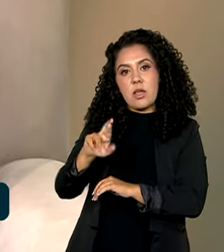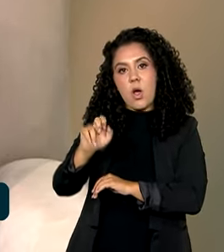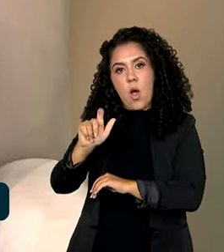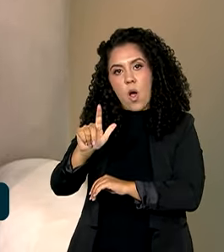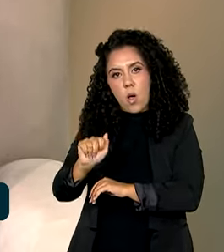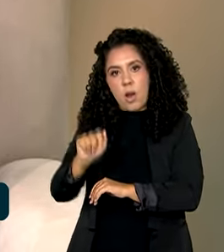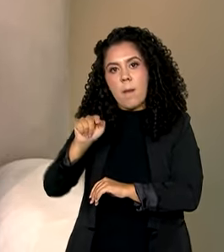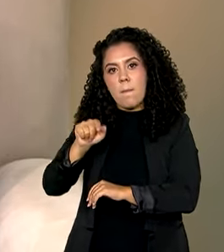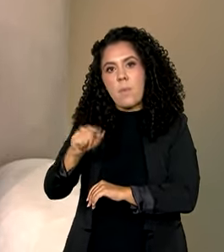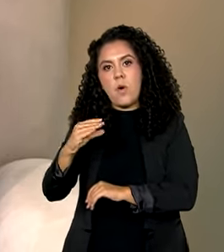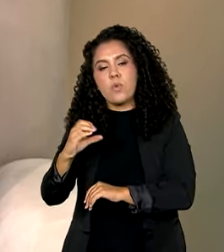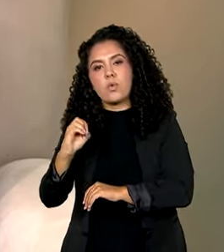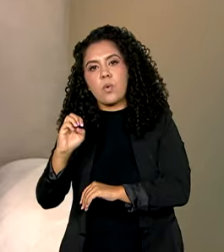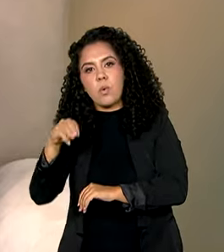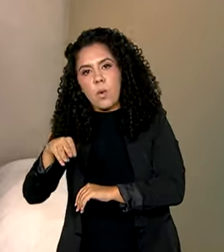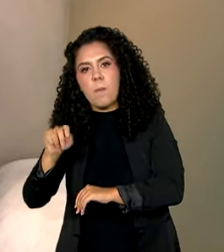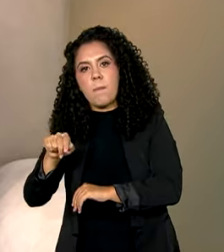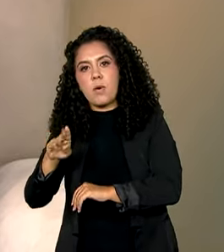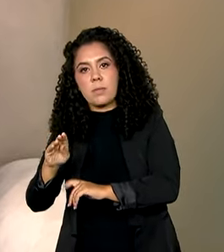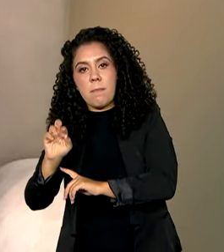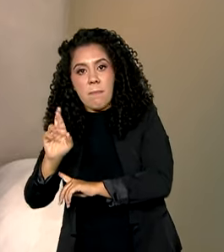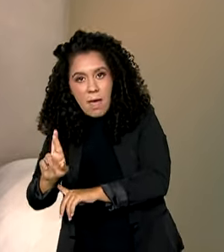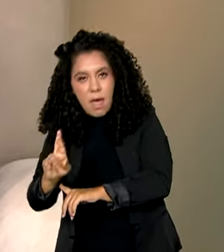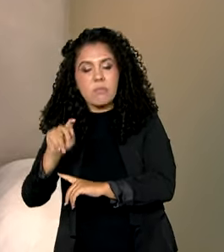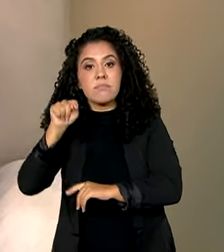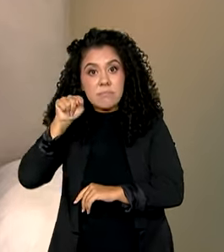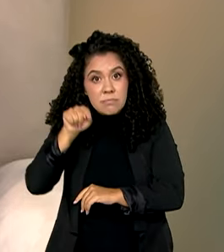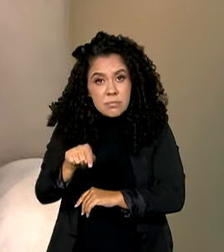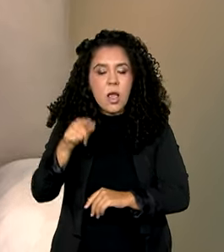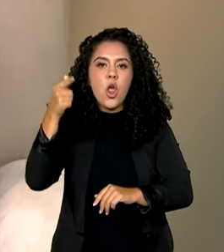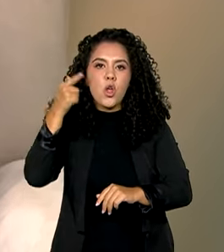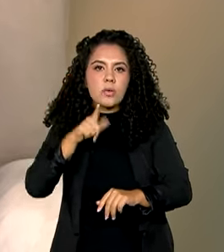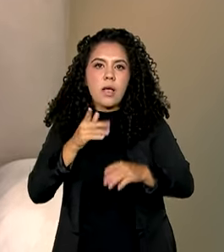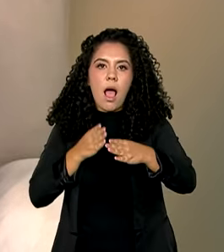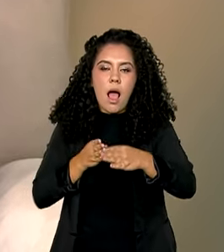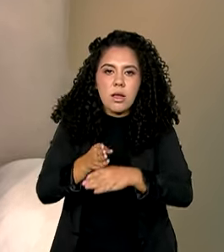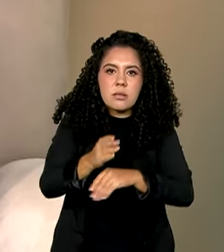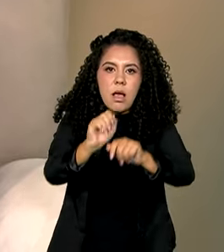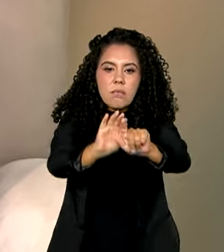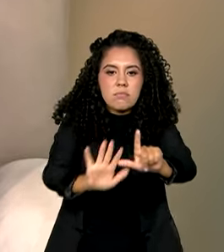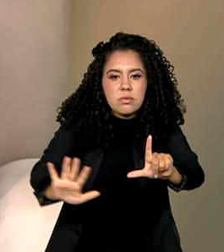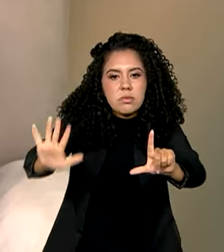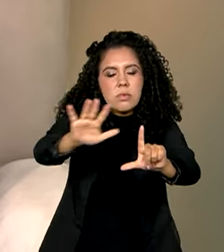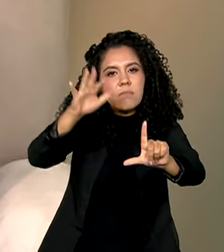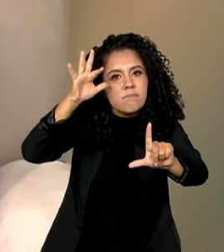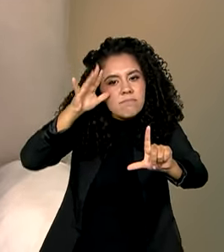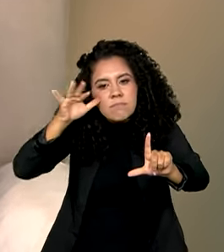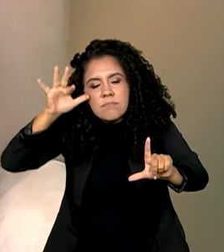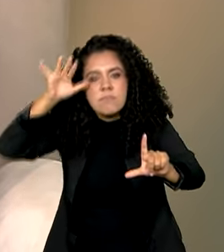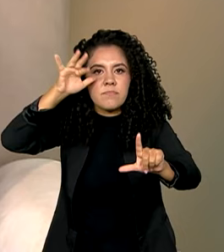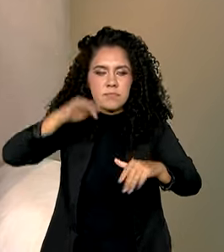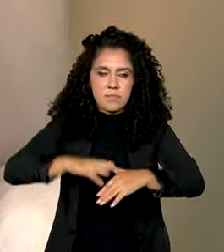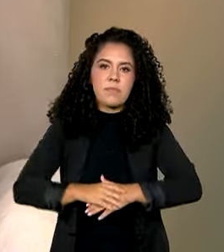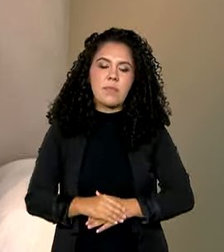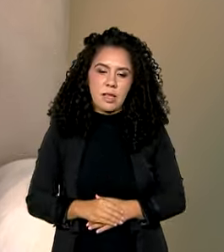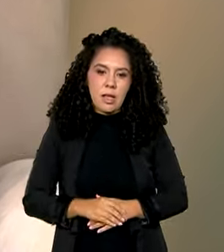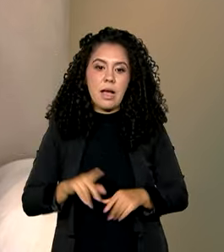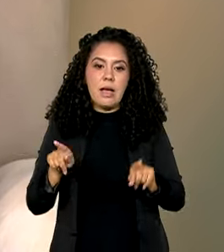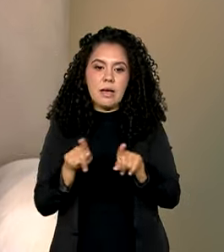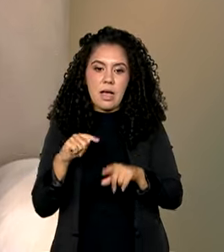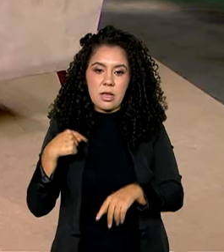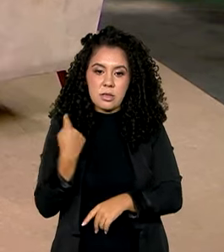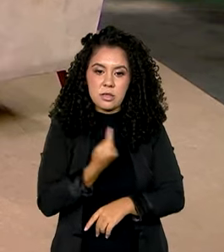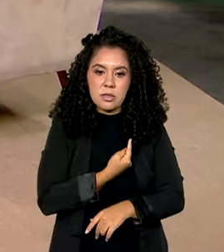desenrola.gov.br. Aí ele vai lá e vai conhecer todas as ferramentas que ele precisa para acessar a plataforma e visualizar sua dívida. A gente também